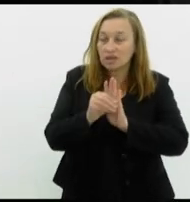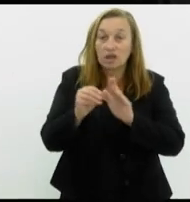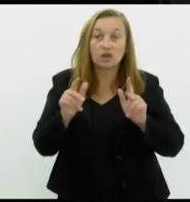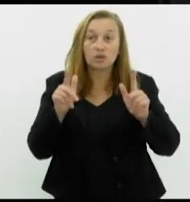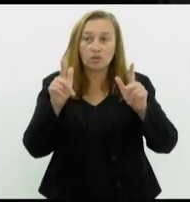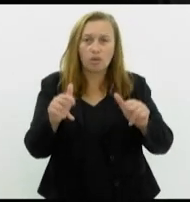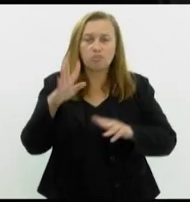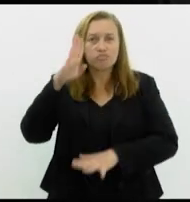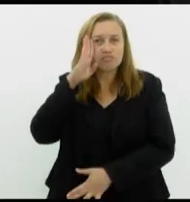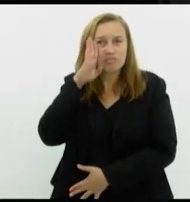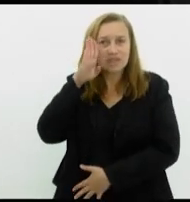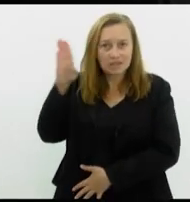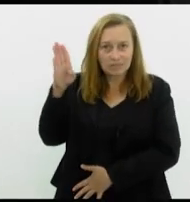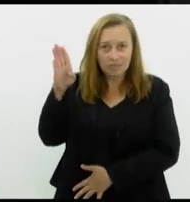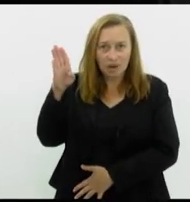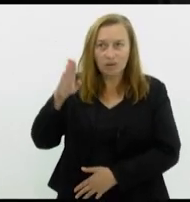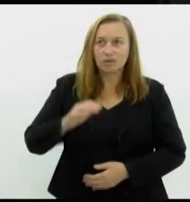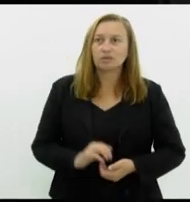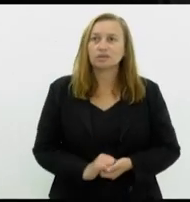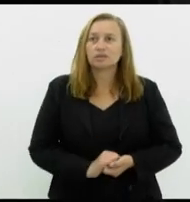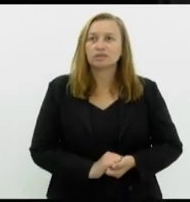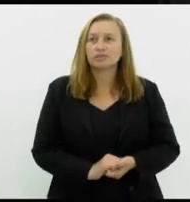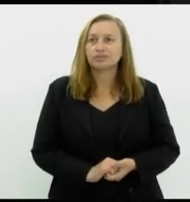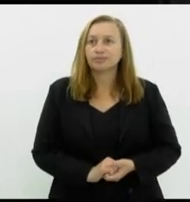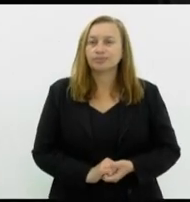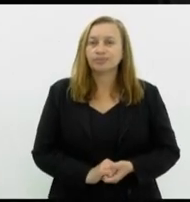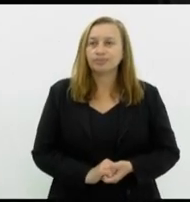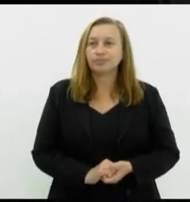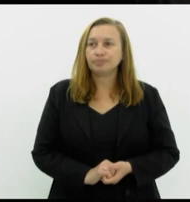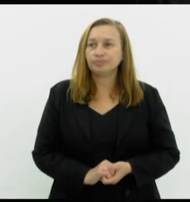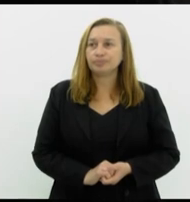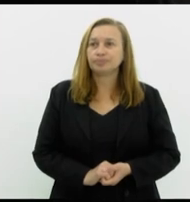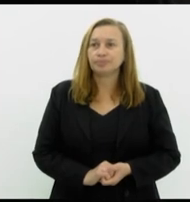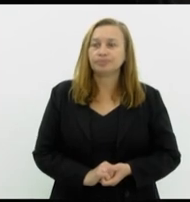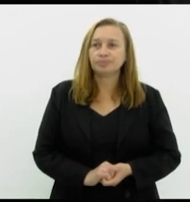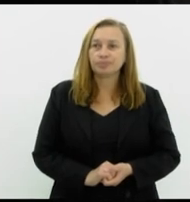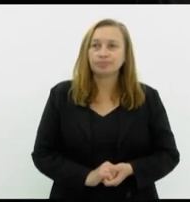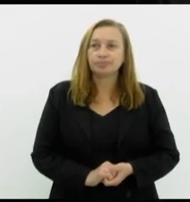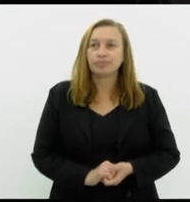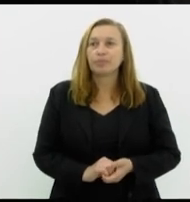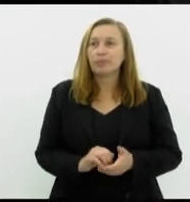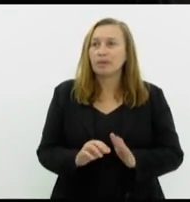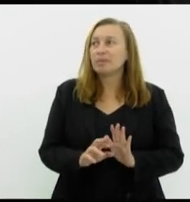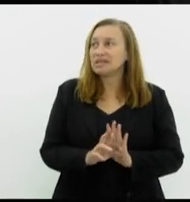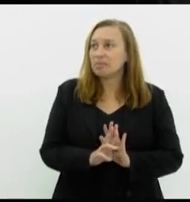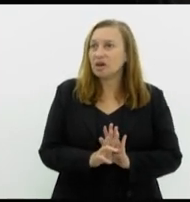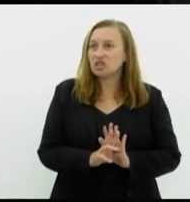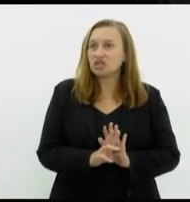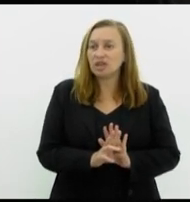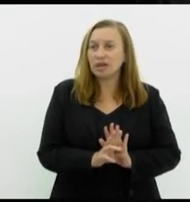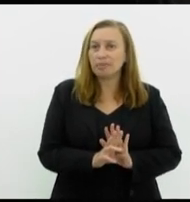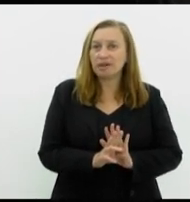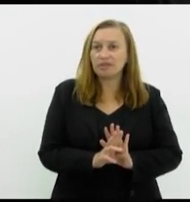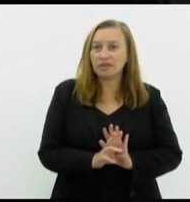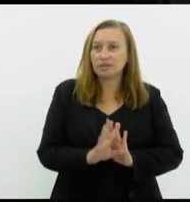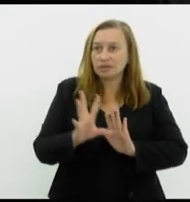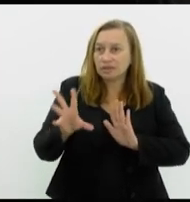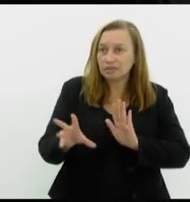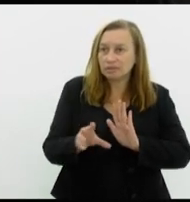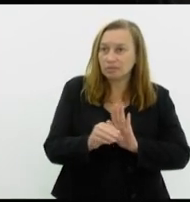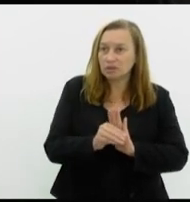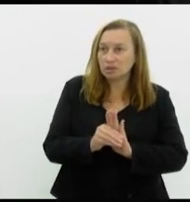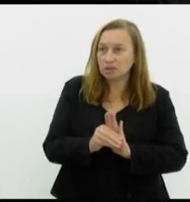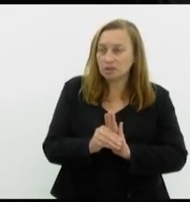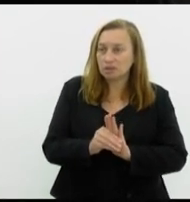igualmente fundamentais para que possamos assegurar que os recursos estão sendo utilizados de